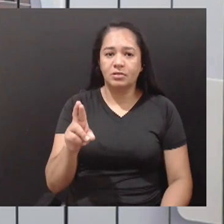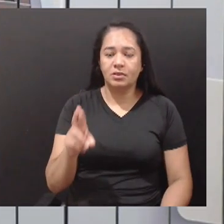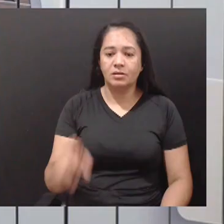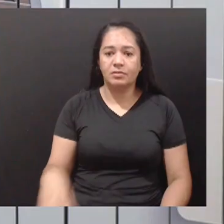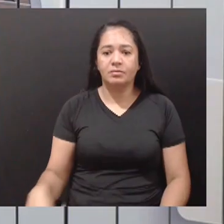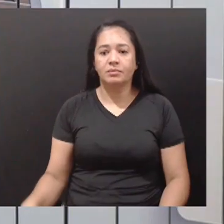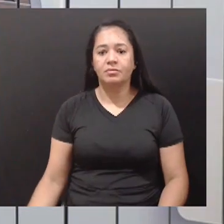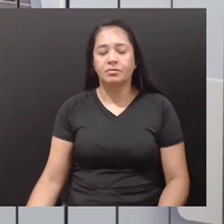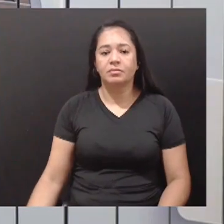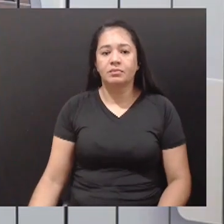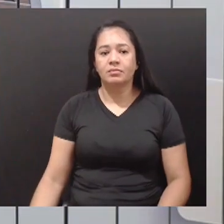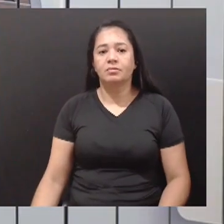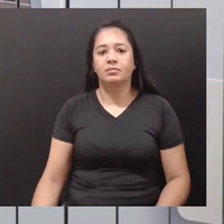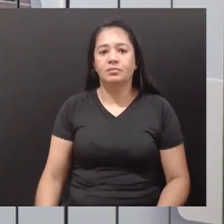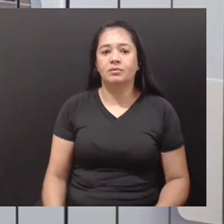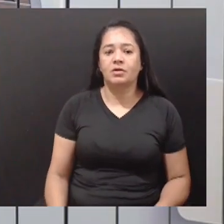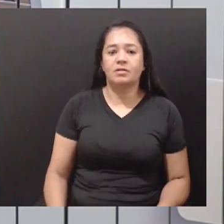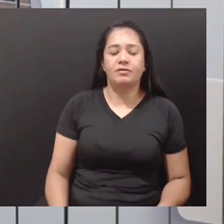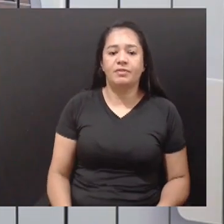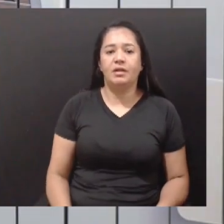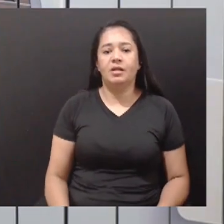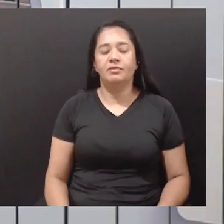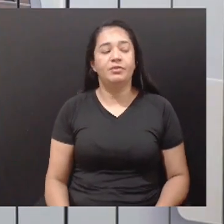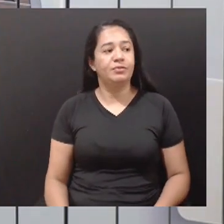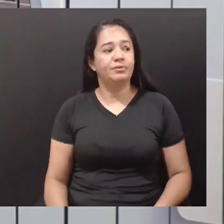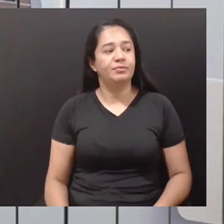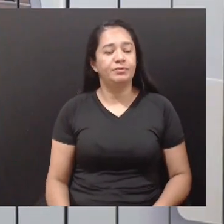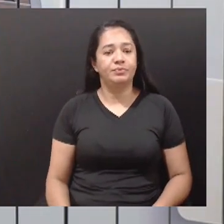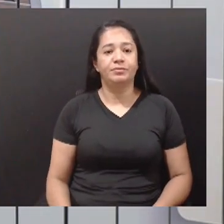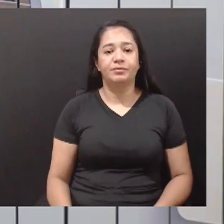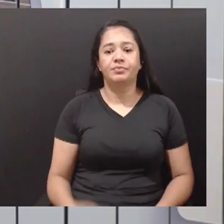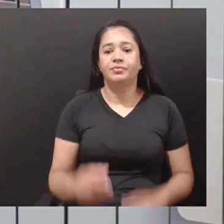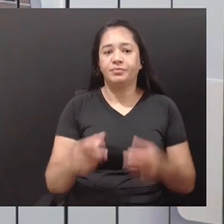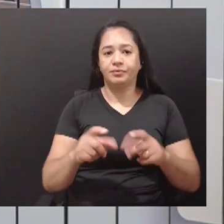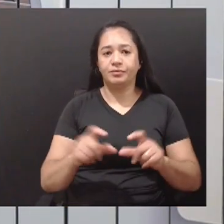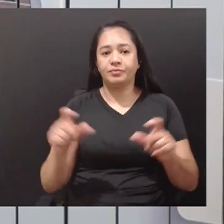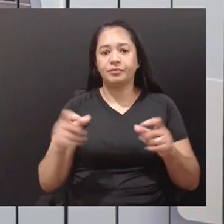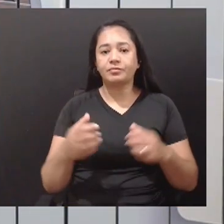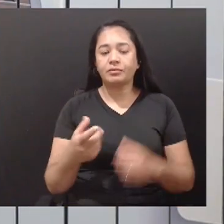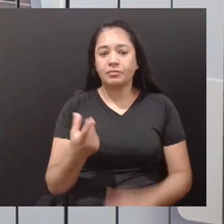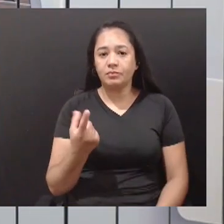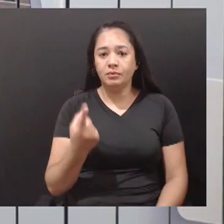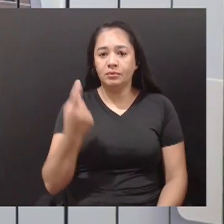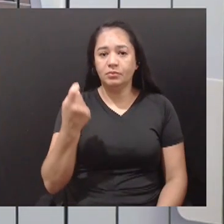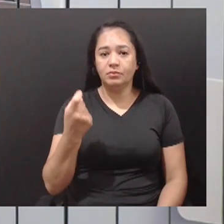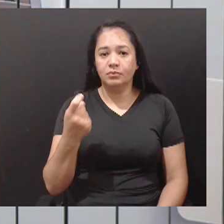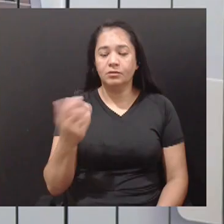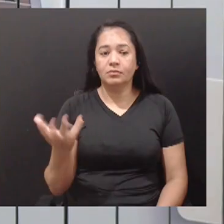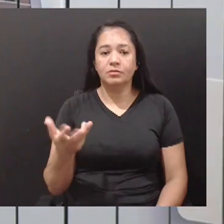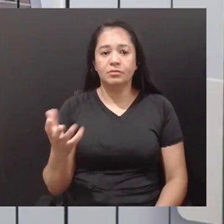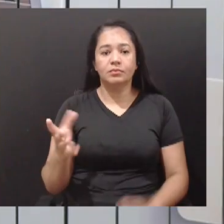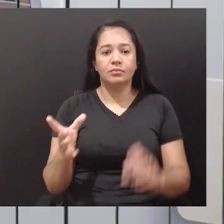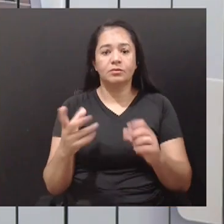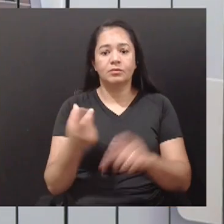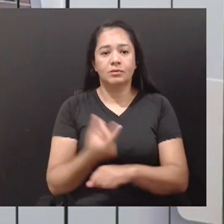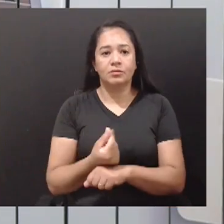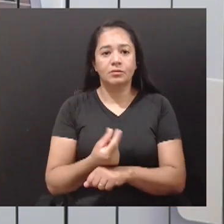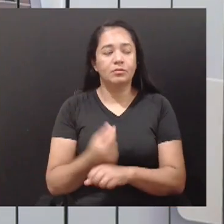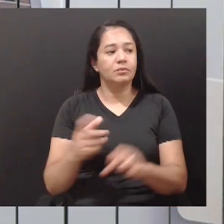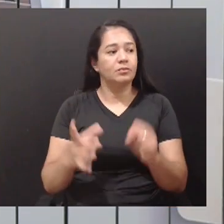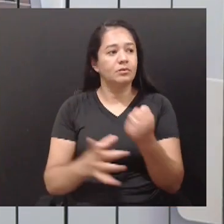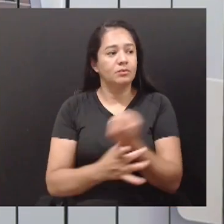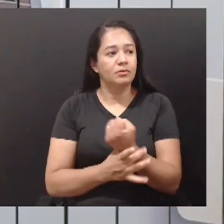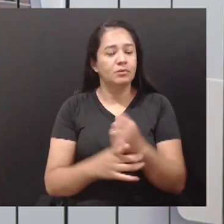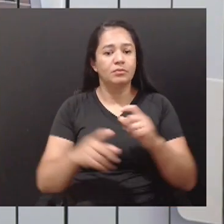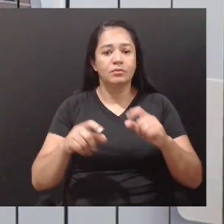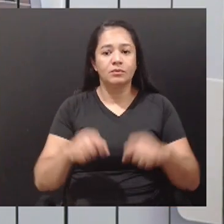6,20. O bilhete único possibilita mais agilidade, economia e segurança. Além disso, ele também possibilita